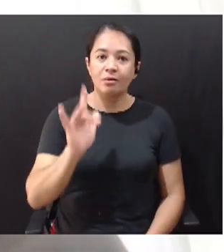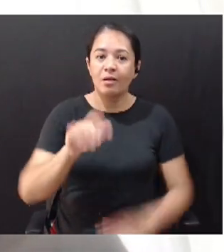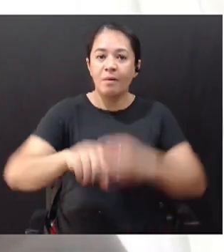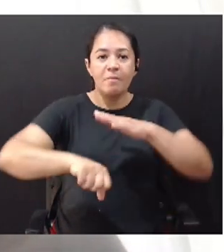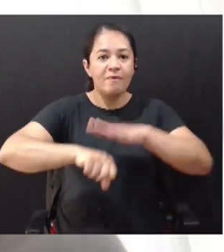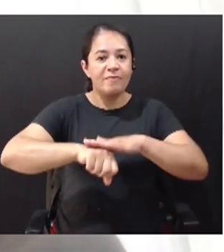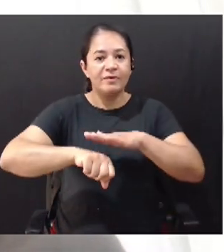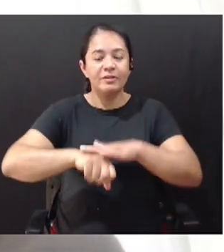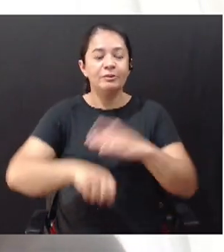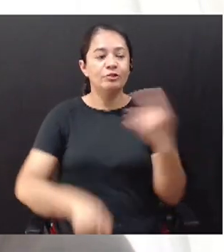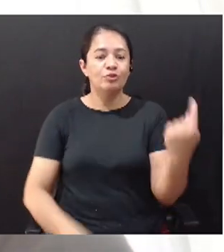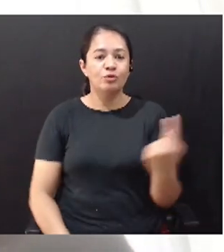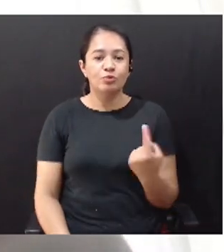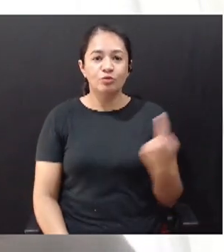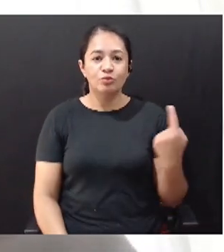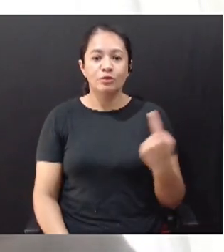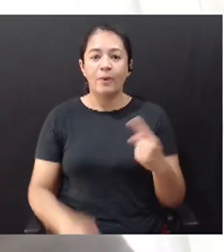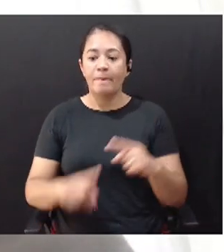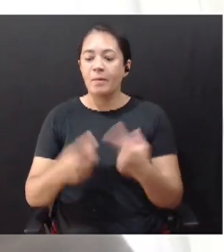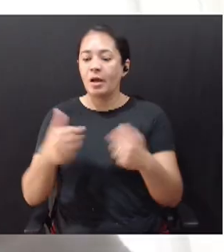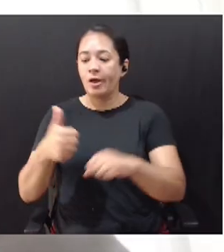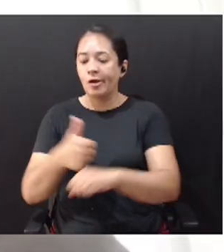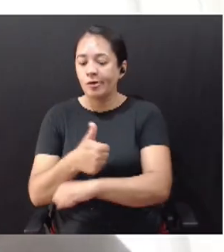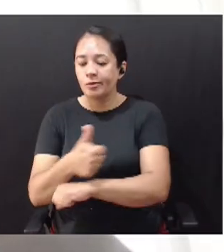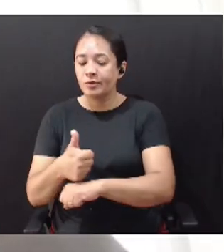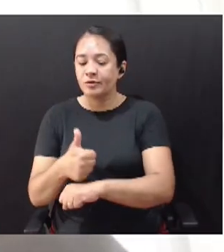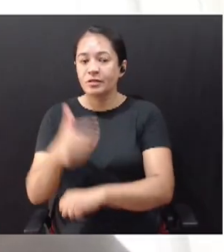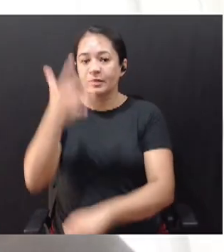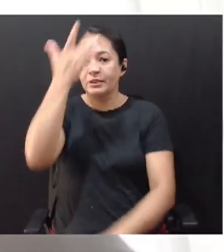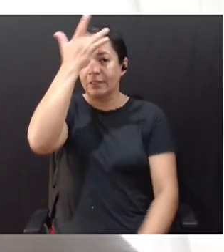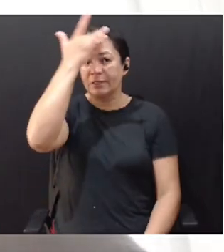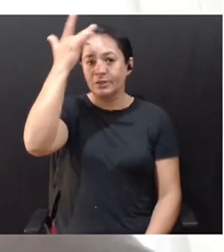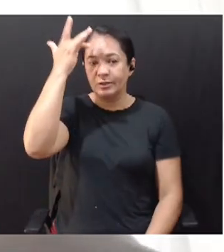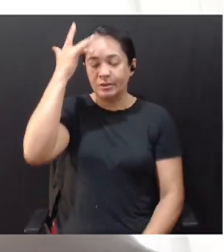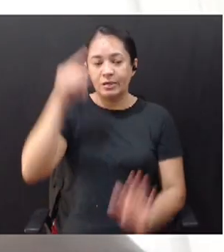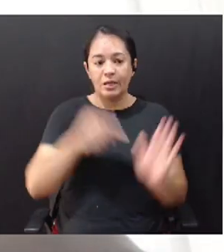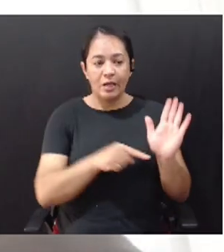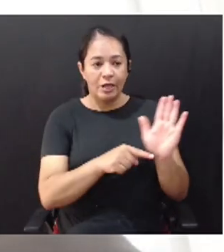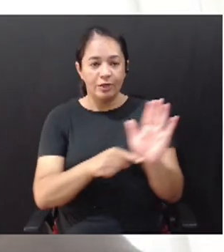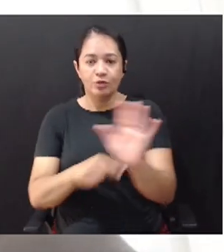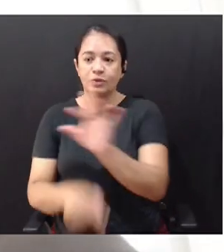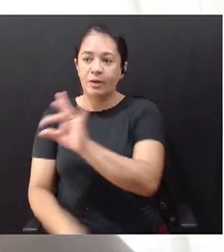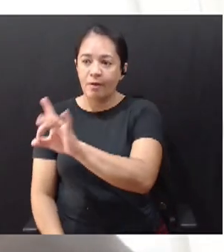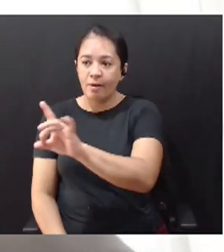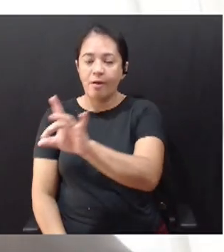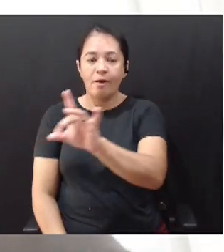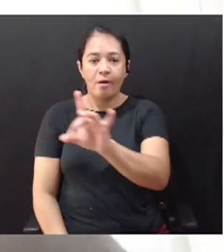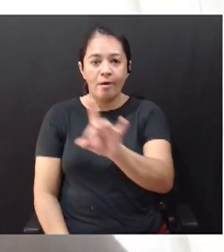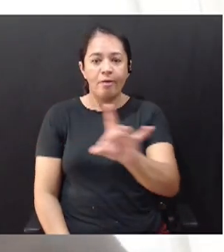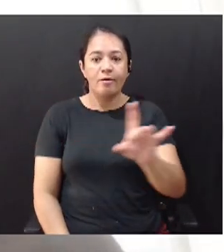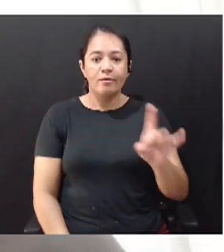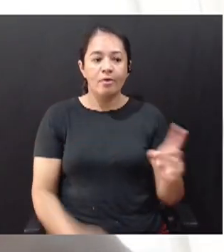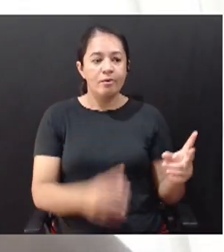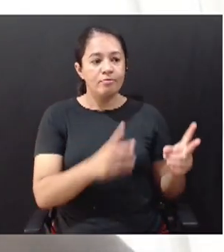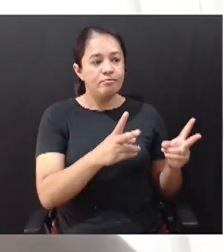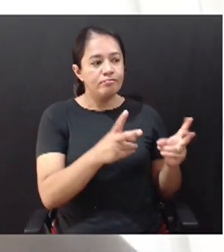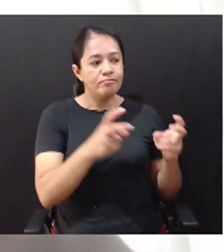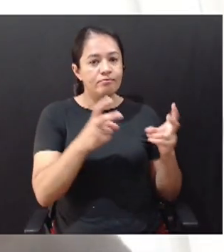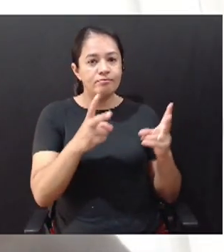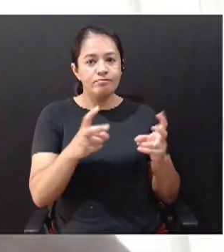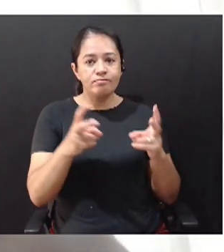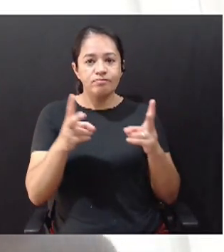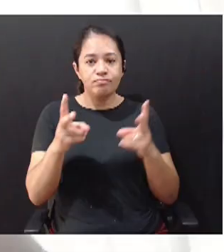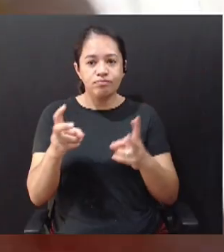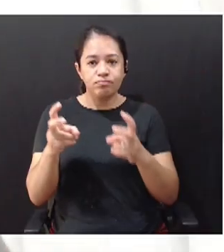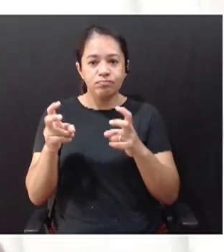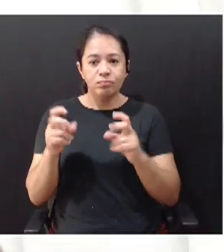ao profissional da saúde mental ajudar cada indivíduo a identificar aquilo que